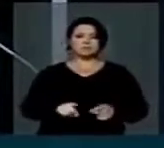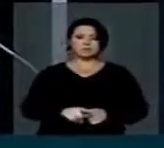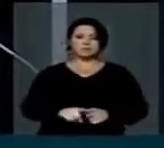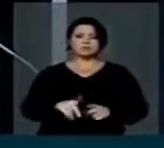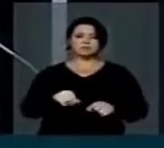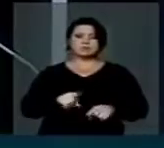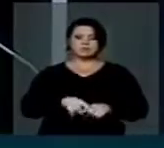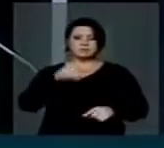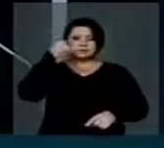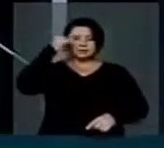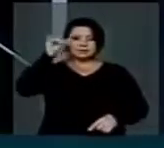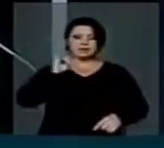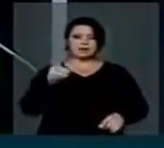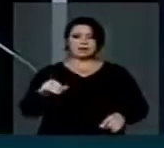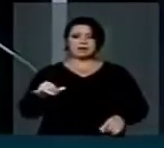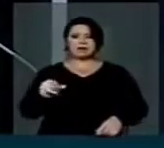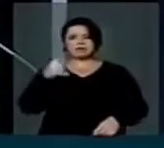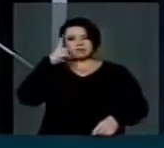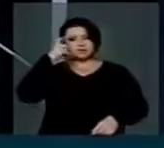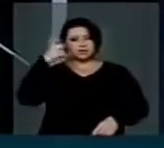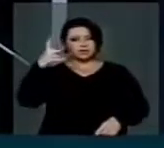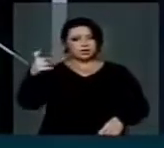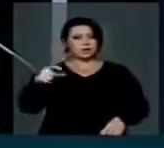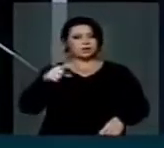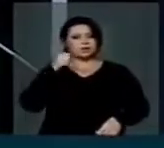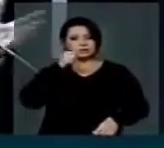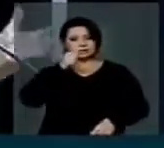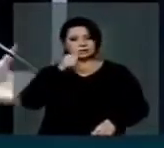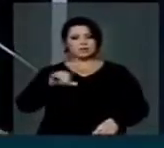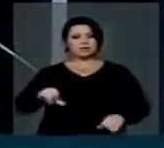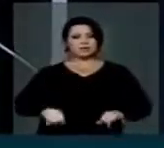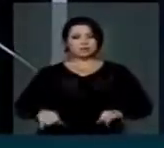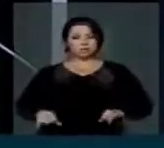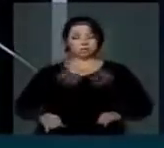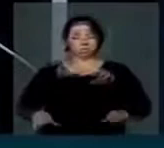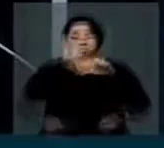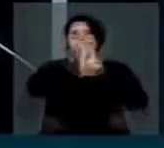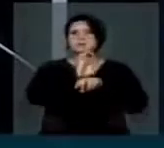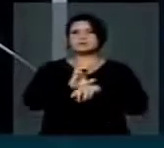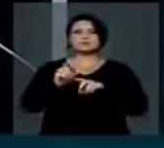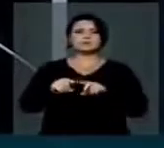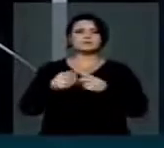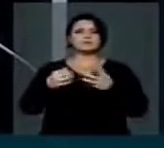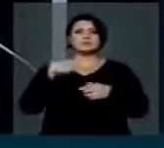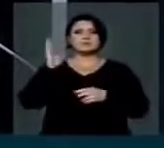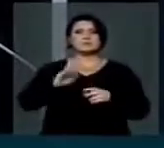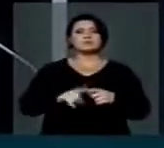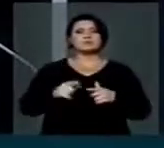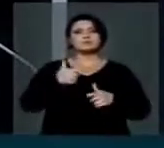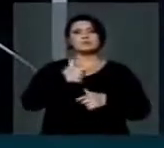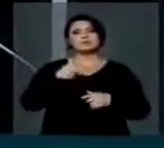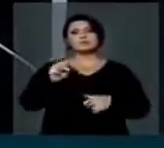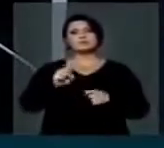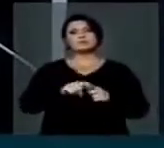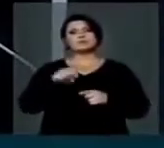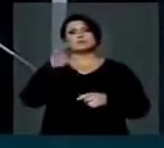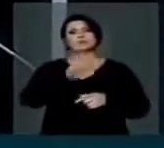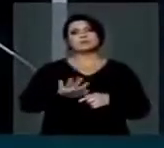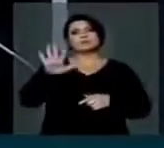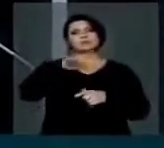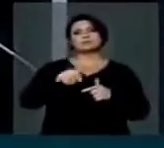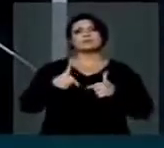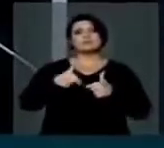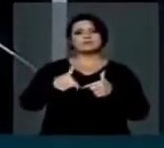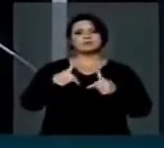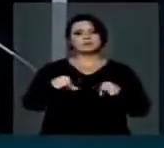de prevenir a ação de agressão que se dissemina em todo o país. No dia 28 foi o Dia Nacional